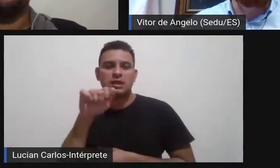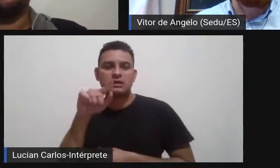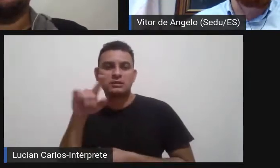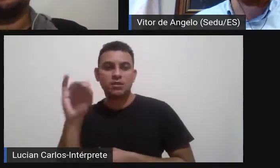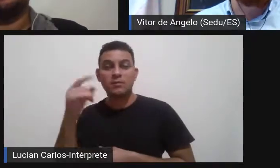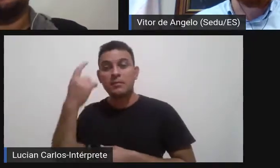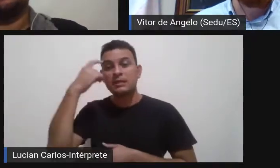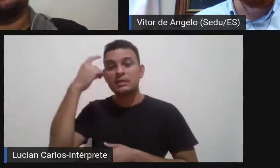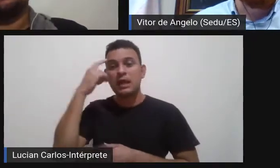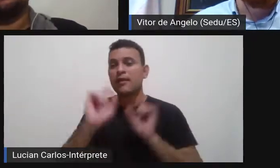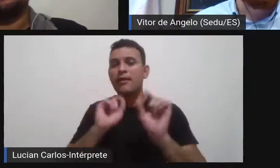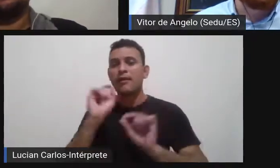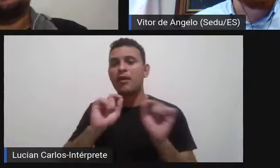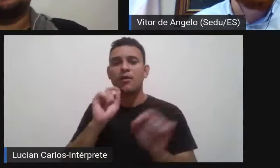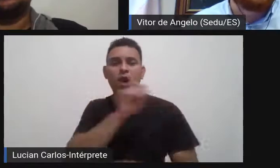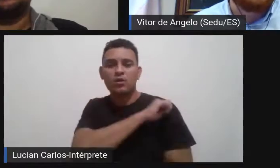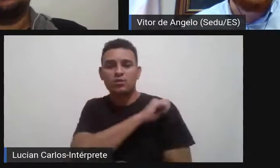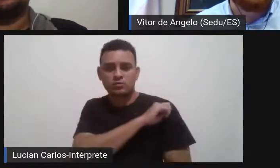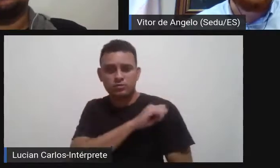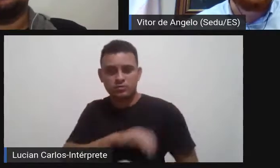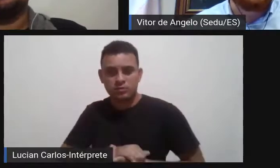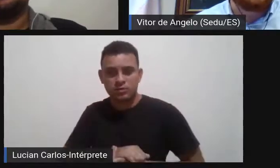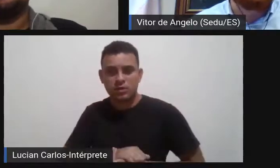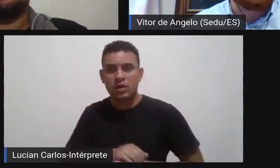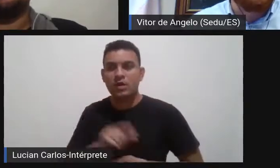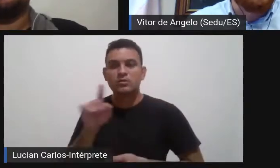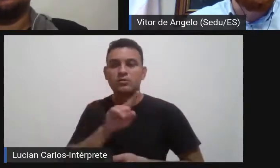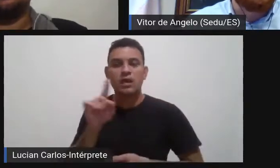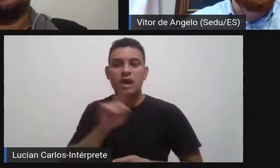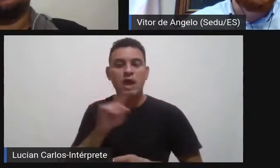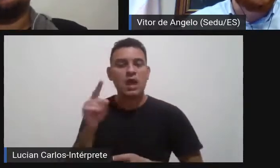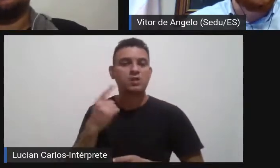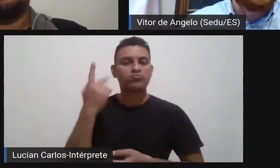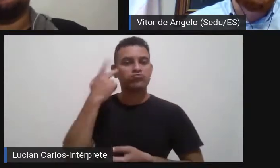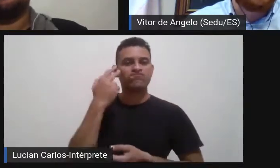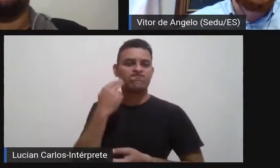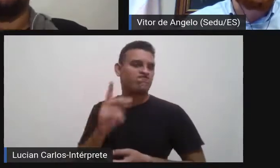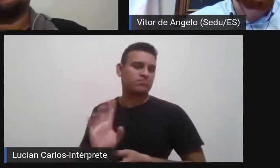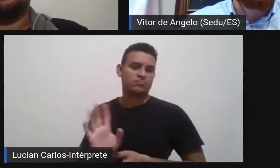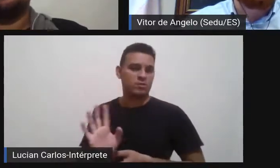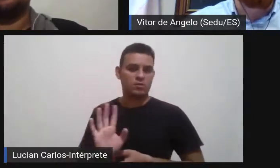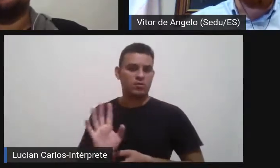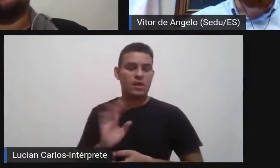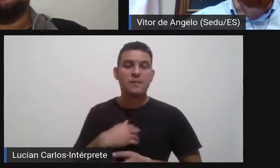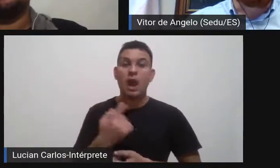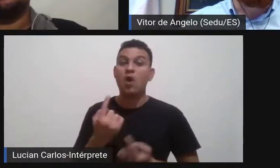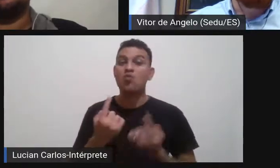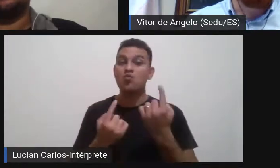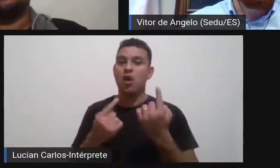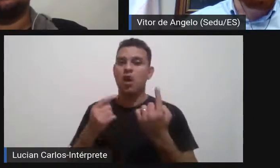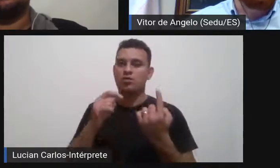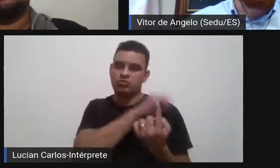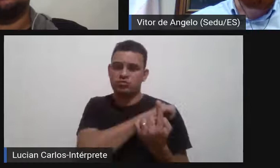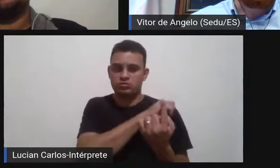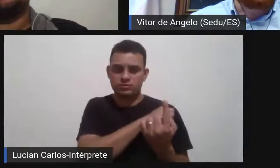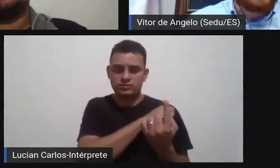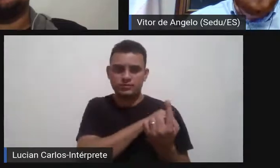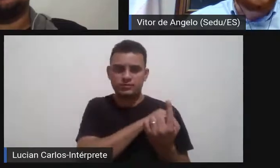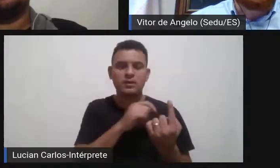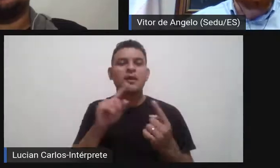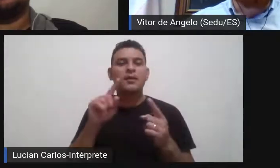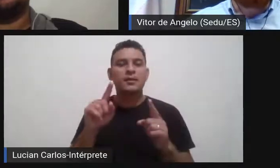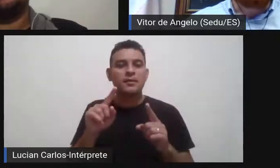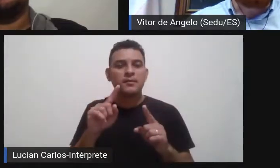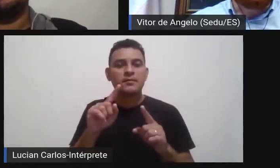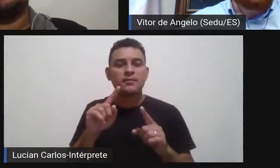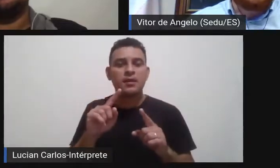A atividade não é uma coisa genérica, ela é para um aluno especificamente, né? E nesse momento mais ainda, a